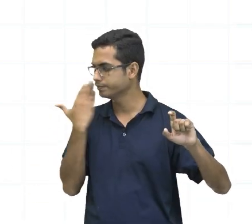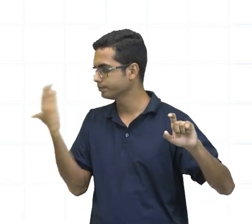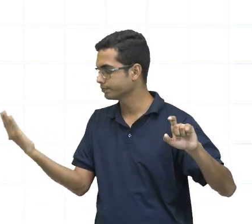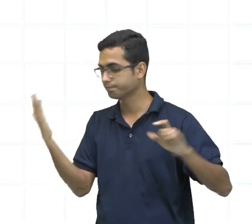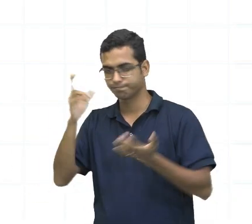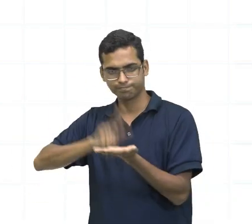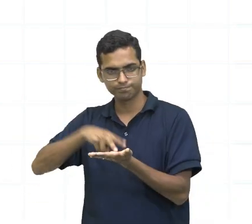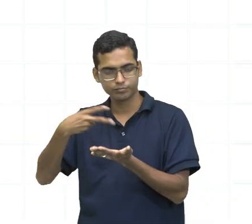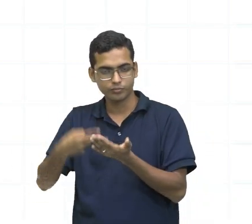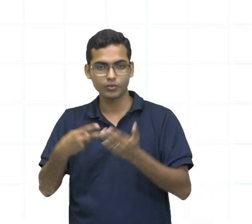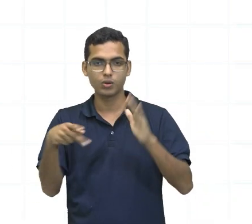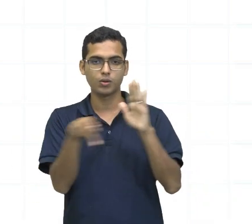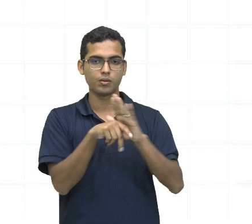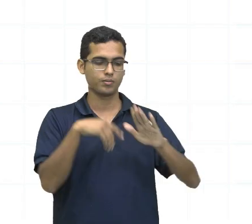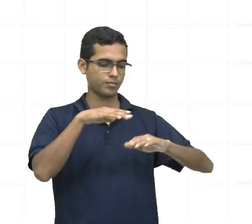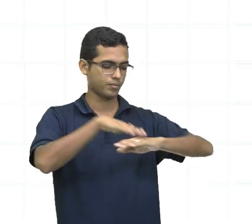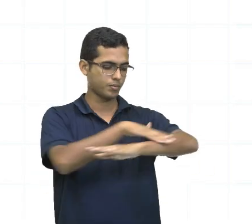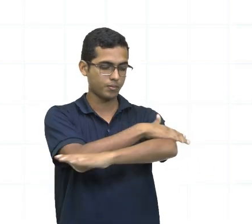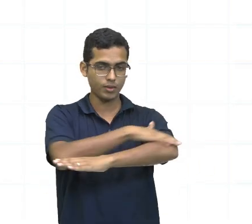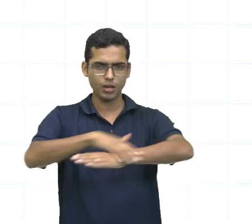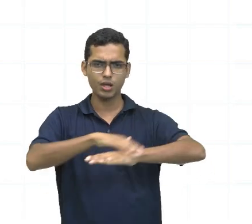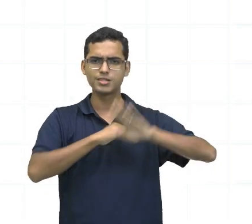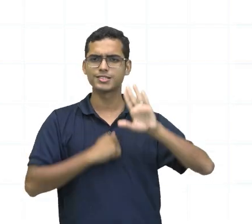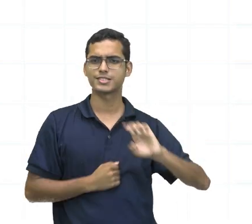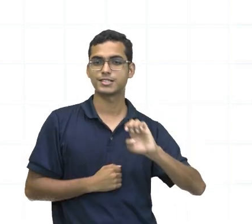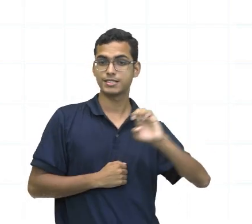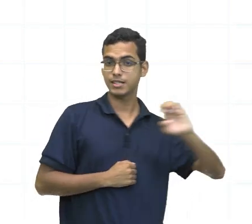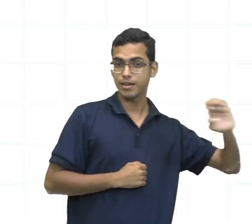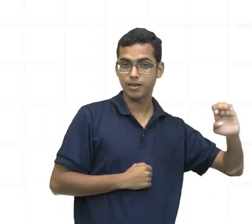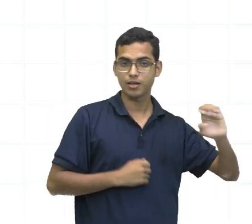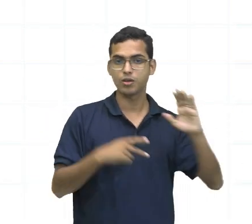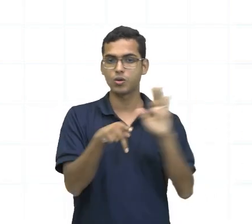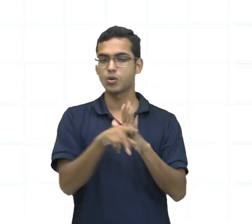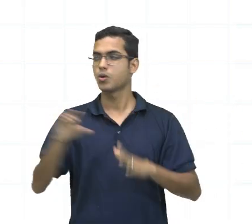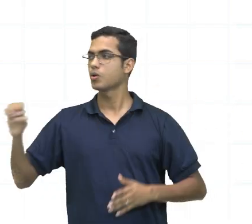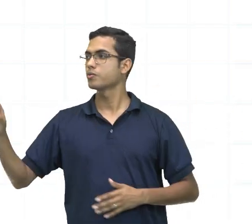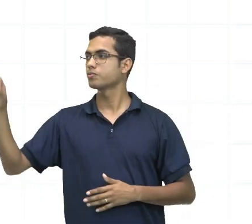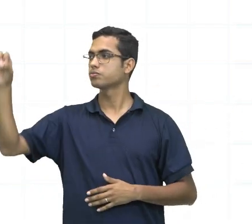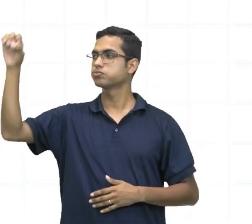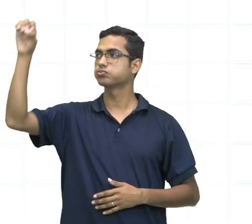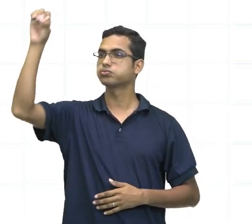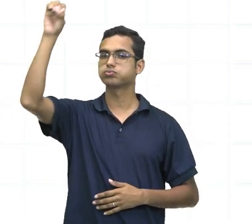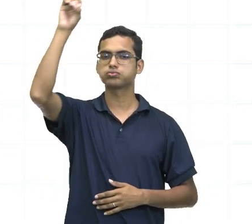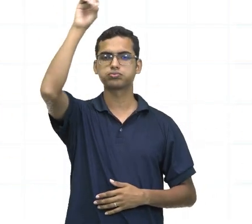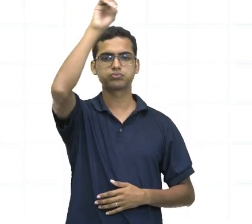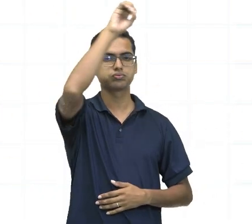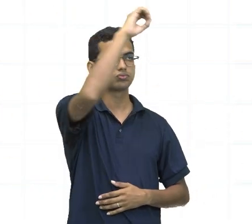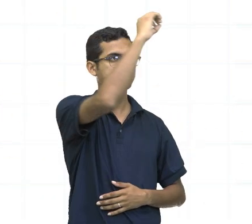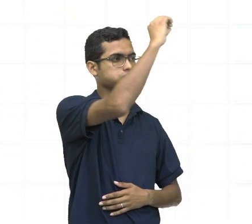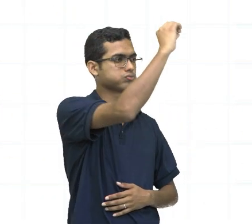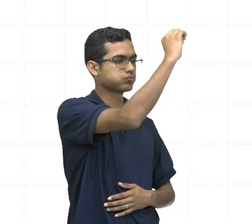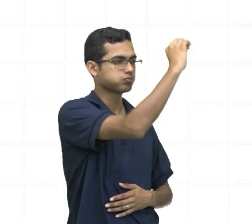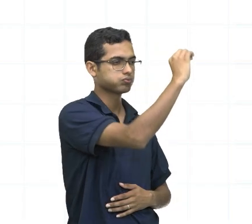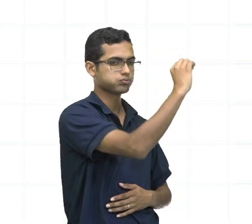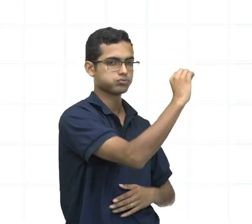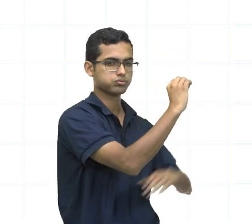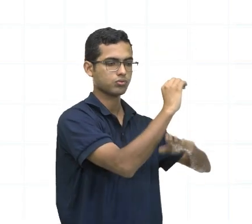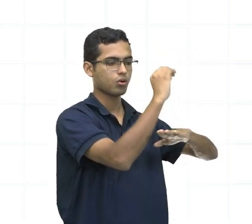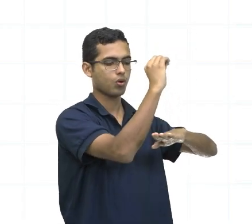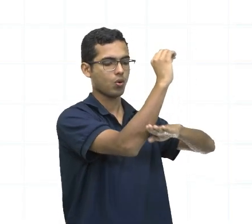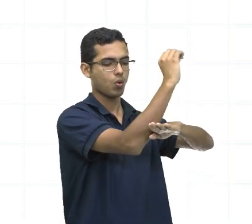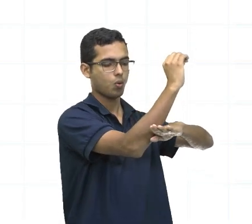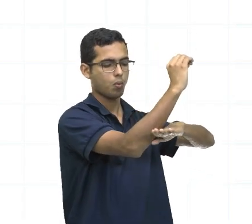braço esquerdo para o lado onde o sol desaparece, né? Onde o sol some, né? Onde acontece o pôr do